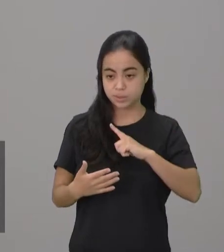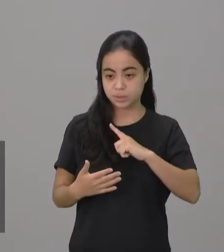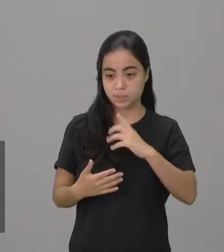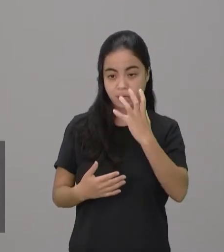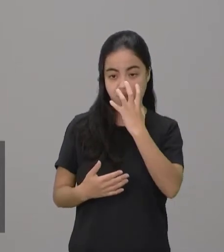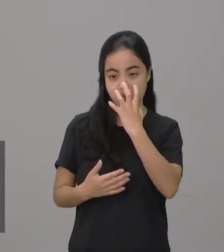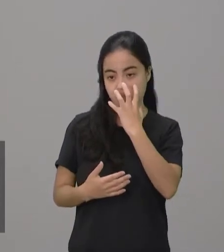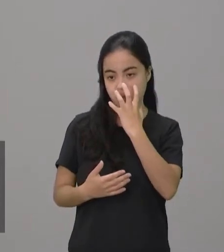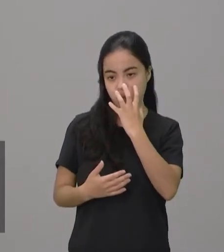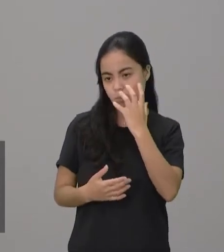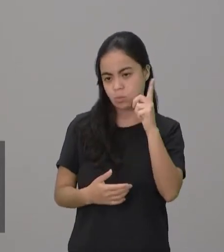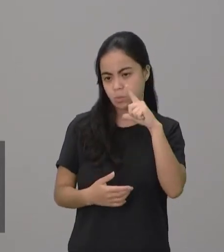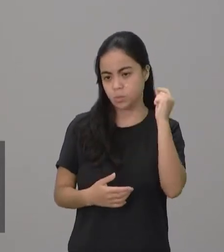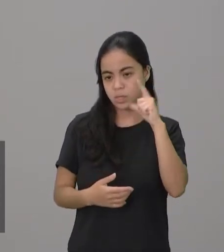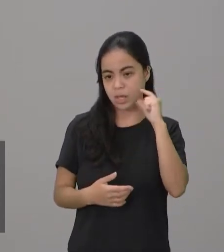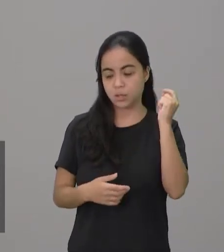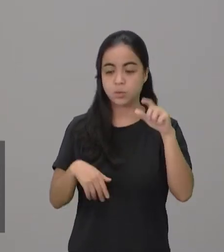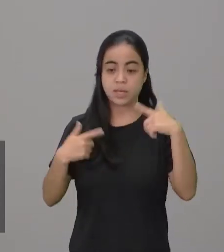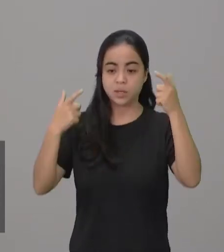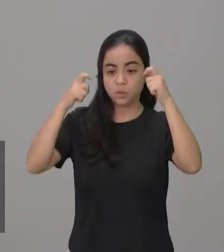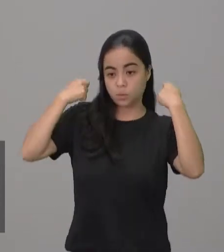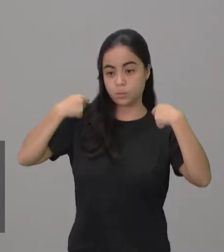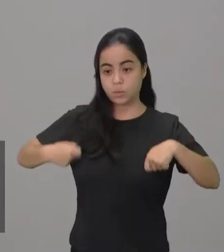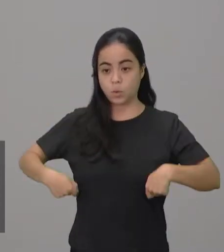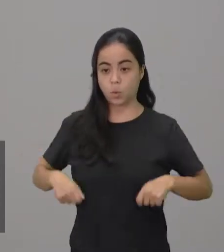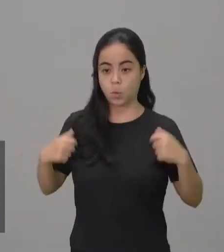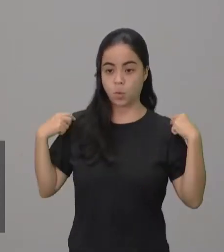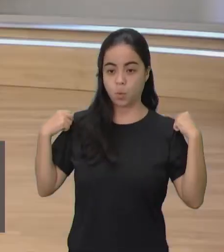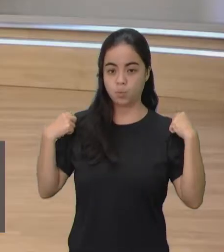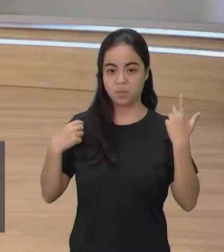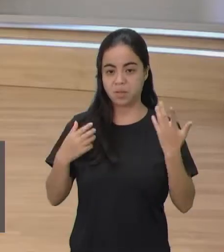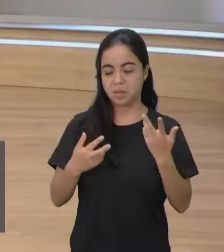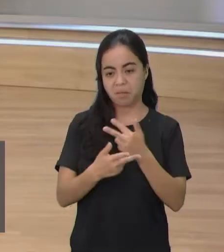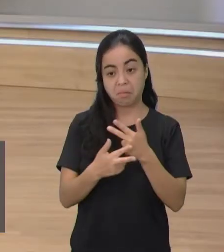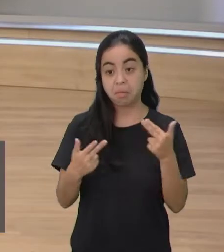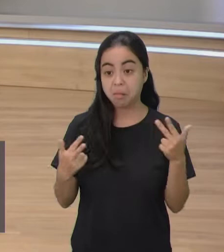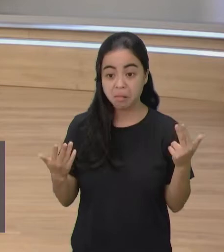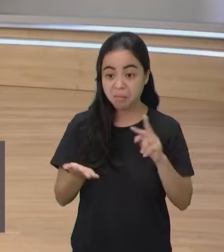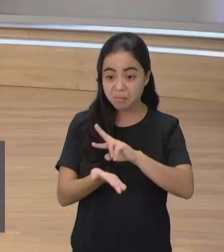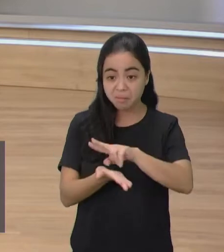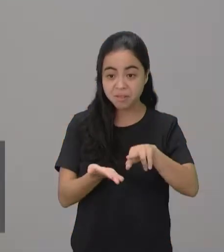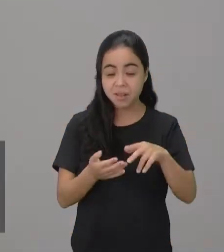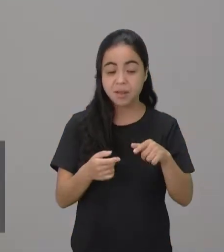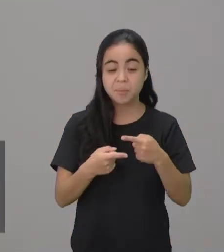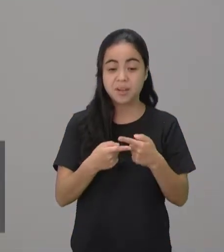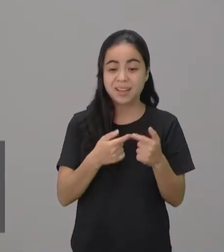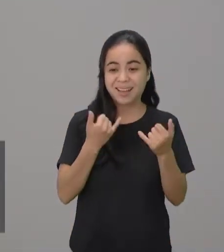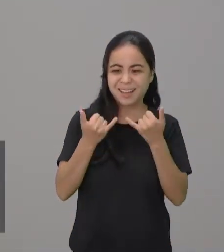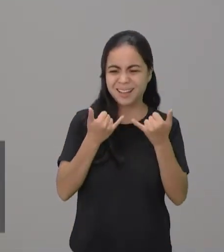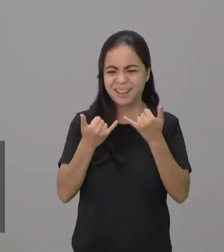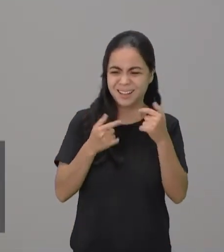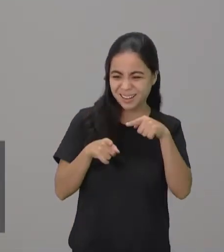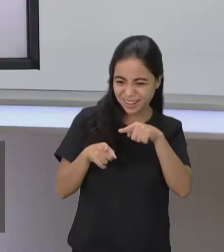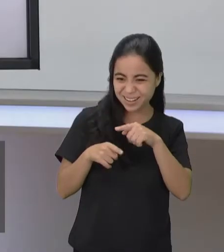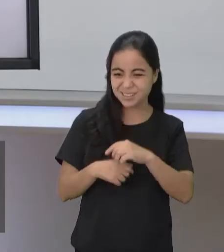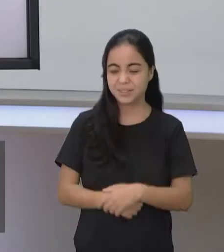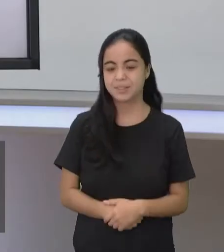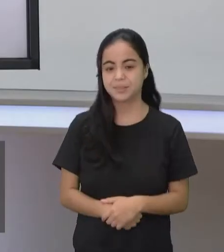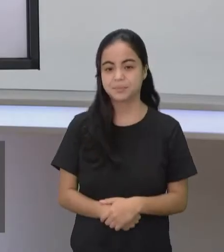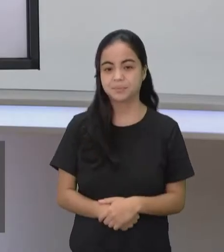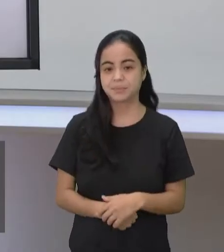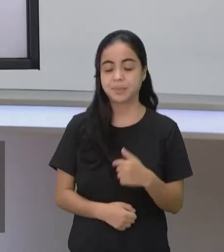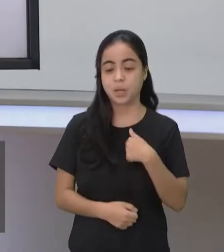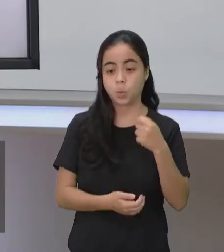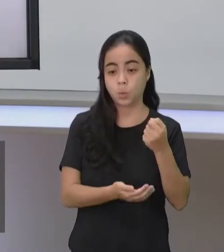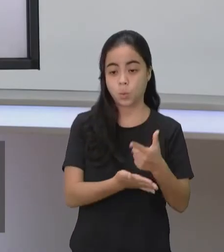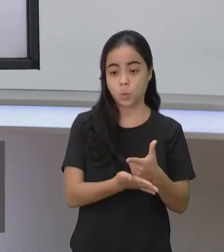Dos pets. E daí começa a vestir o cachorro e começa a fazer um monte de coisa pra tornar engraçada aquela cena, né? Eu vou contar pra você que eu comprei